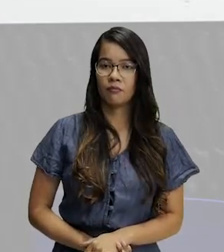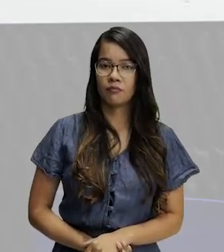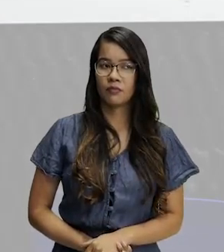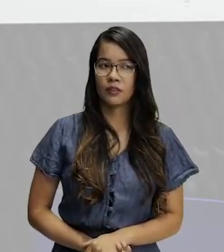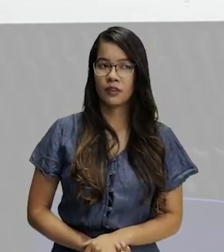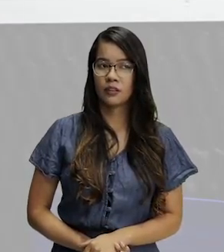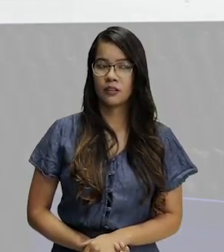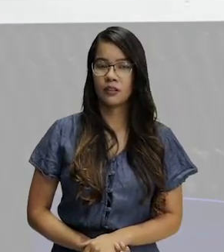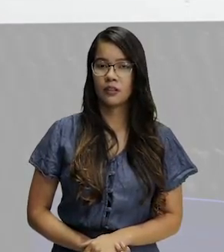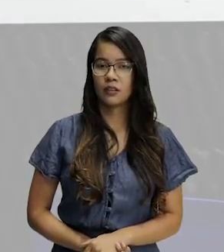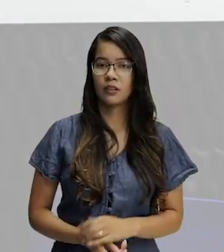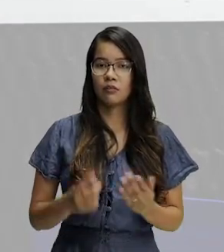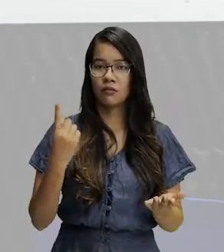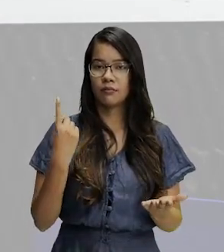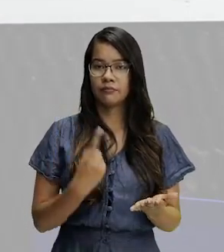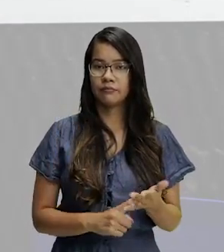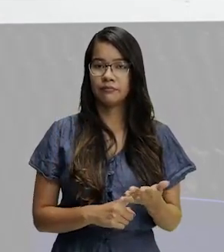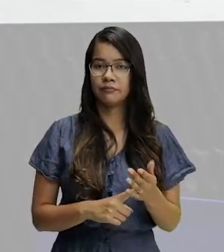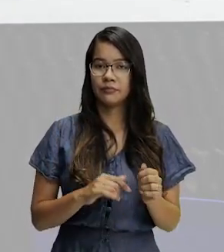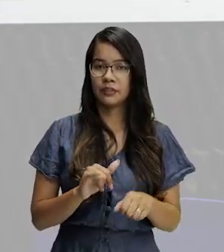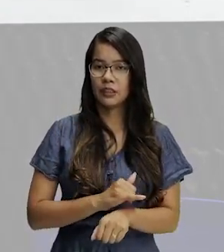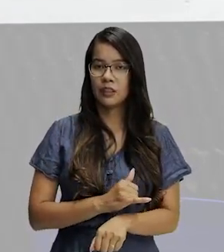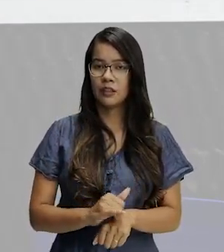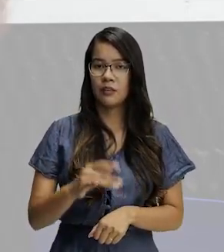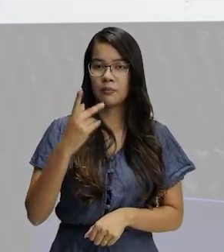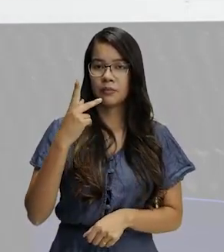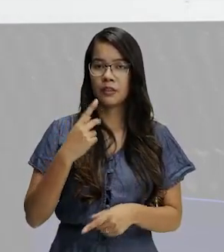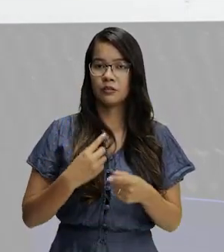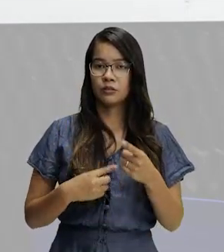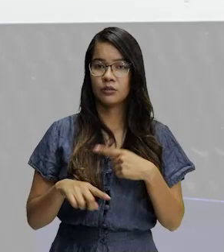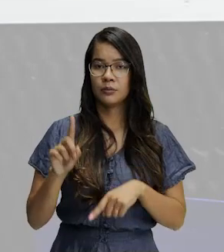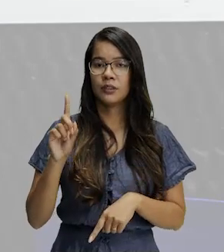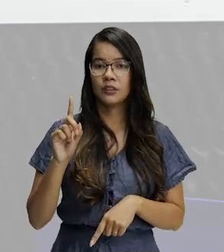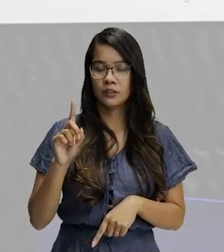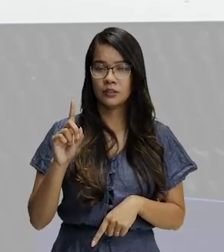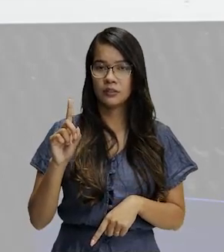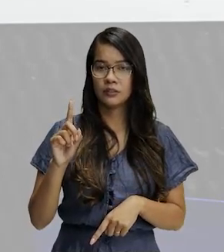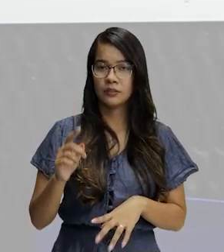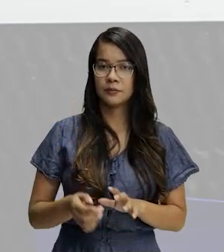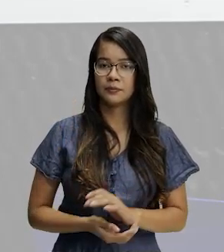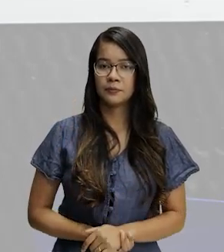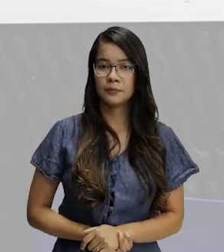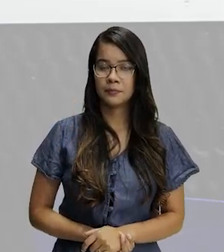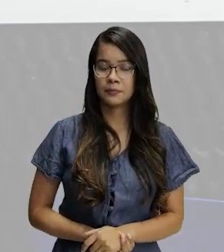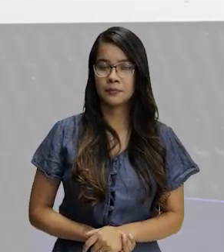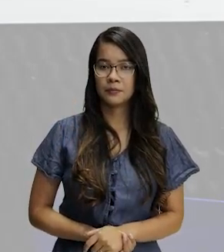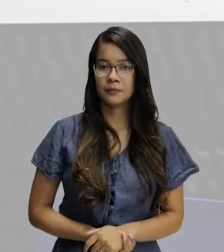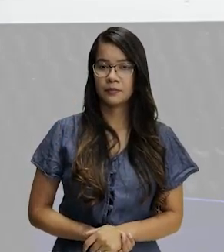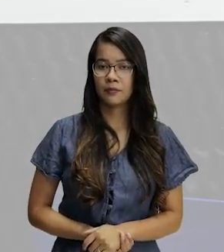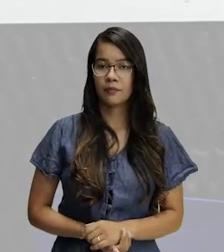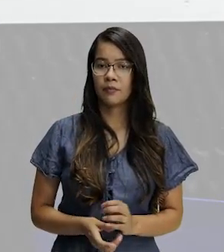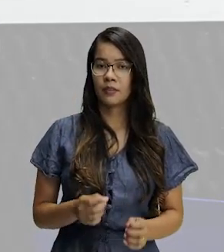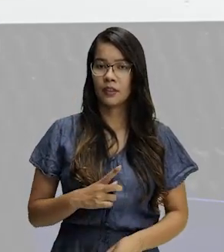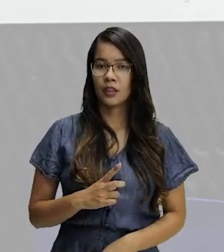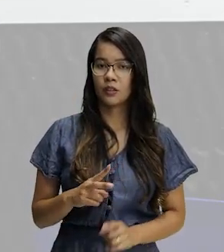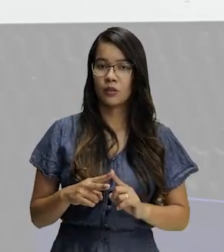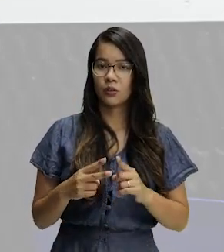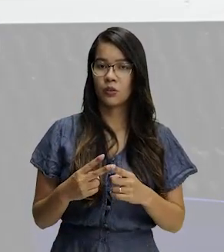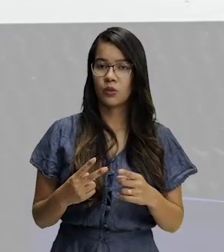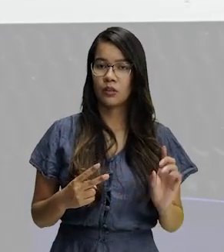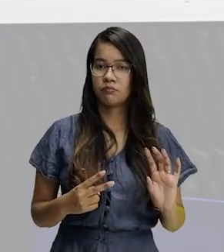importantes, tratados estratégicos para poder superar, evidentemente, o eixo. Mas tem dois